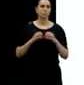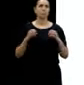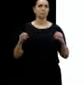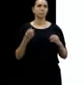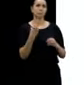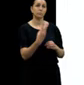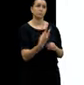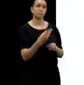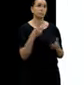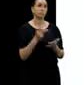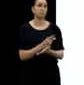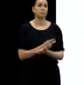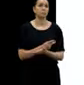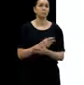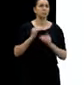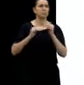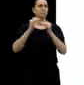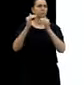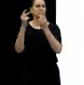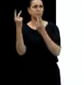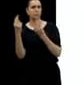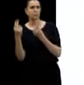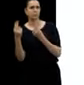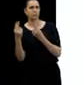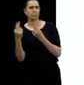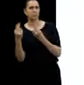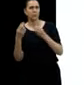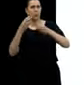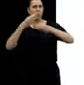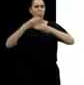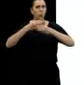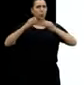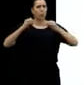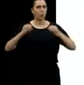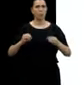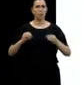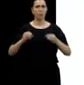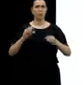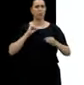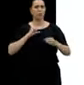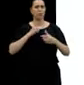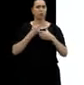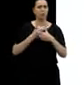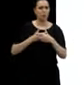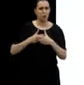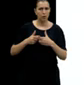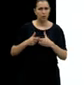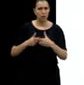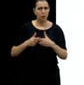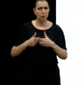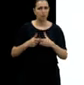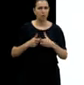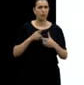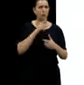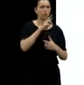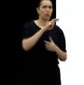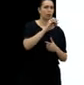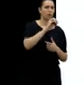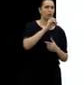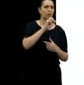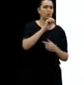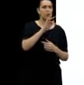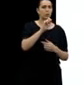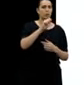meiose 2, acontecem processos semelhantes ao da mitose, que é dividido em prófase 2,